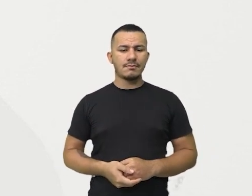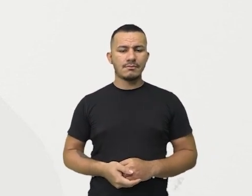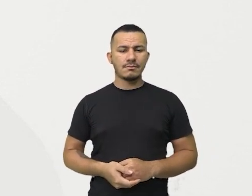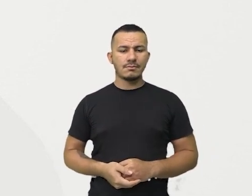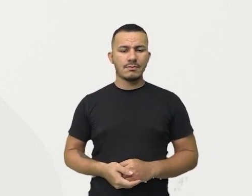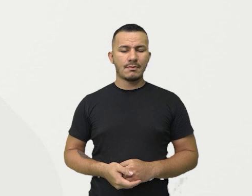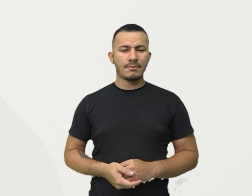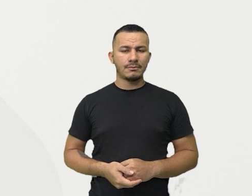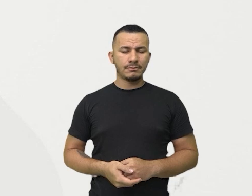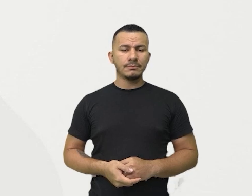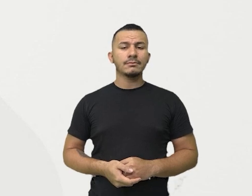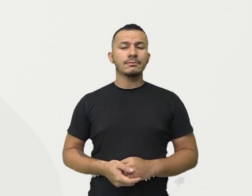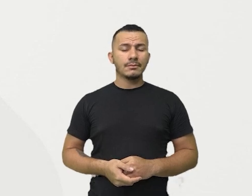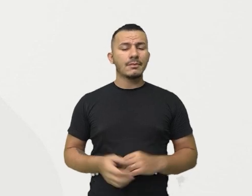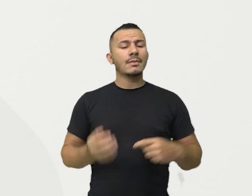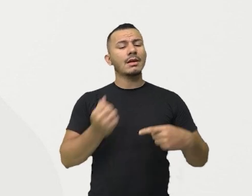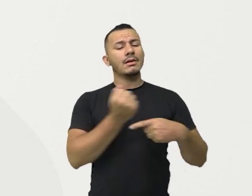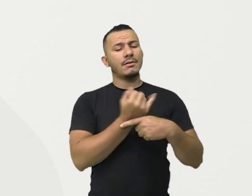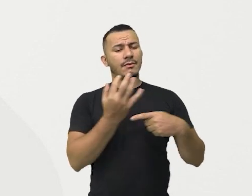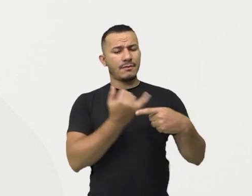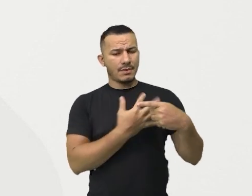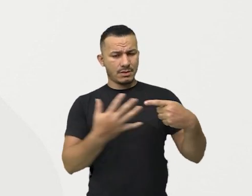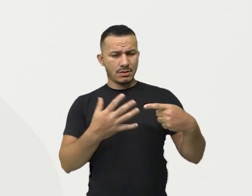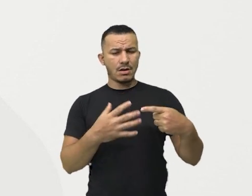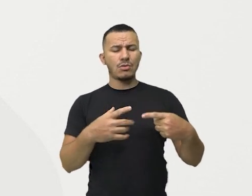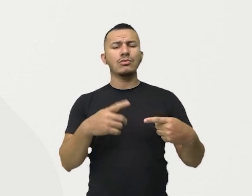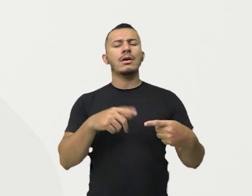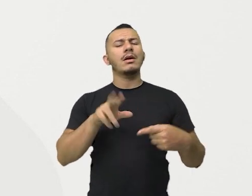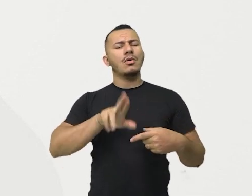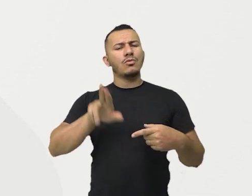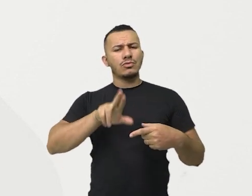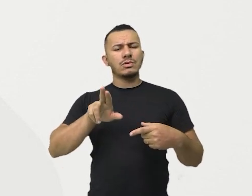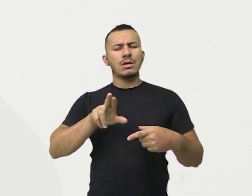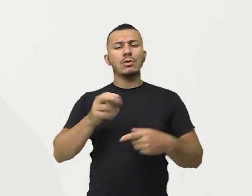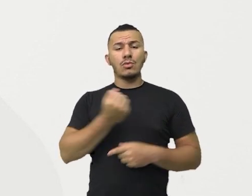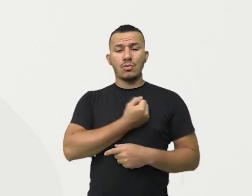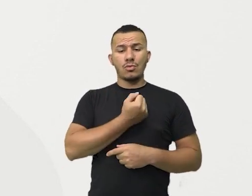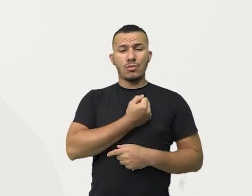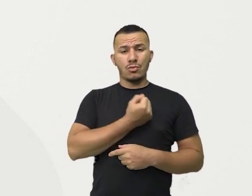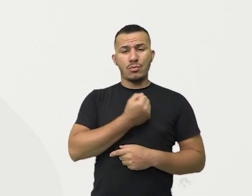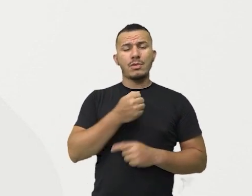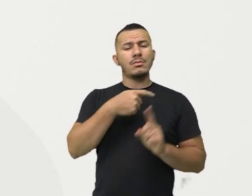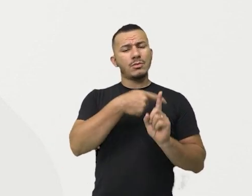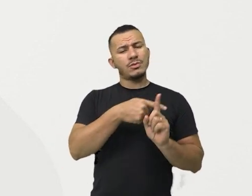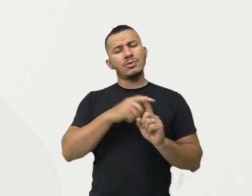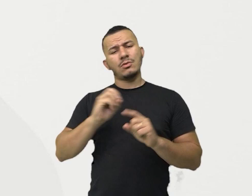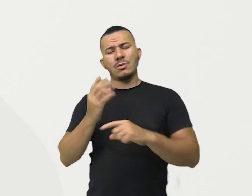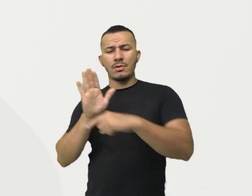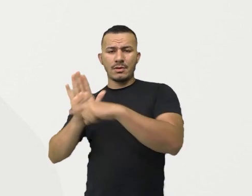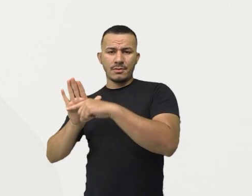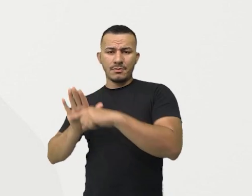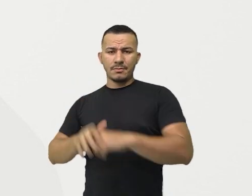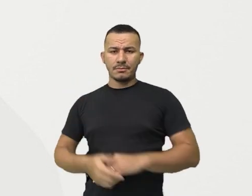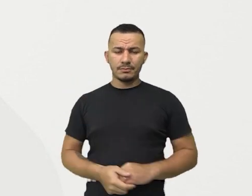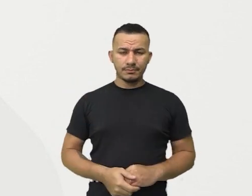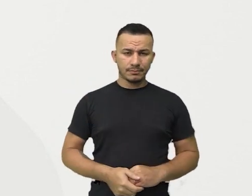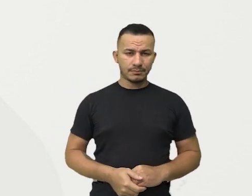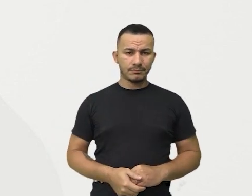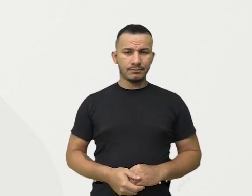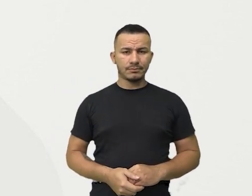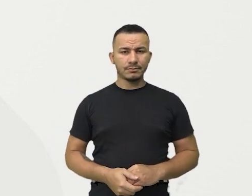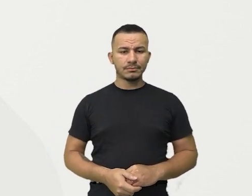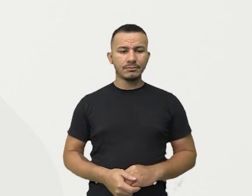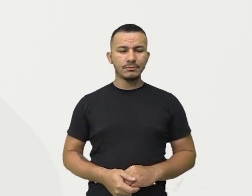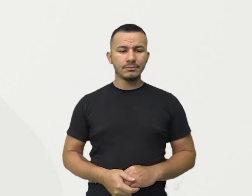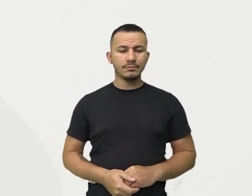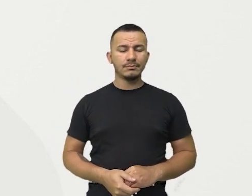dos significados. Fração como parte de um número inteiro, né? E aí, temos aqui